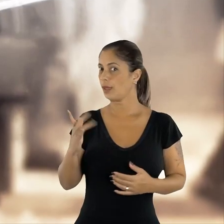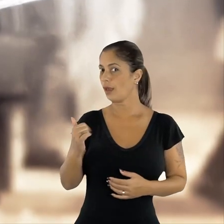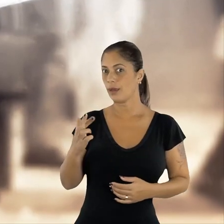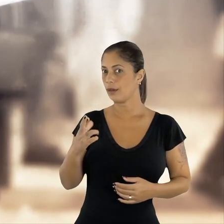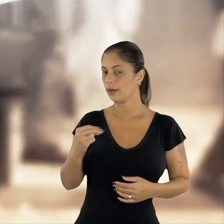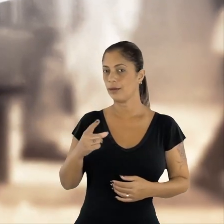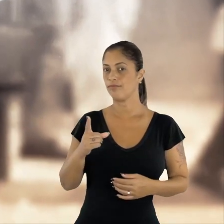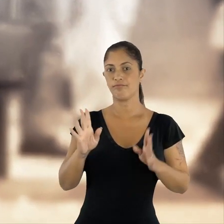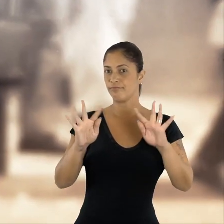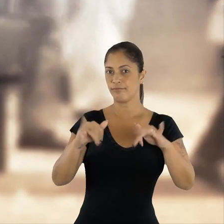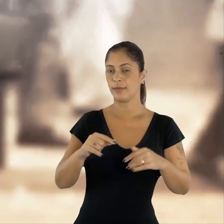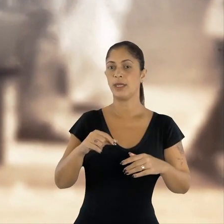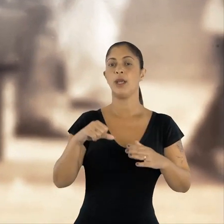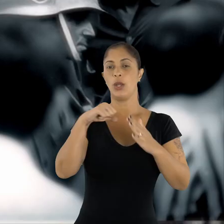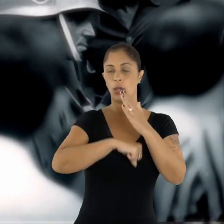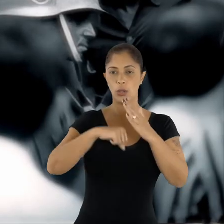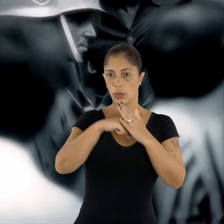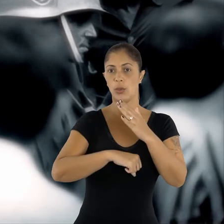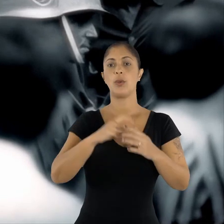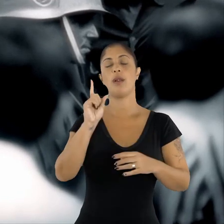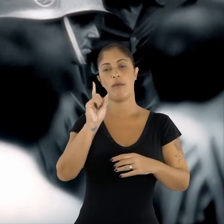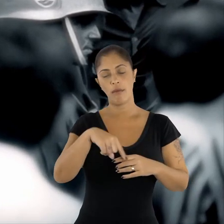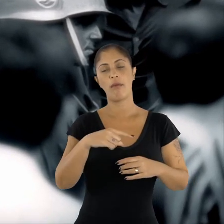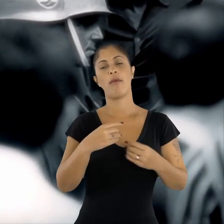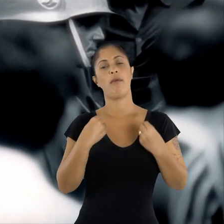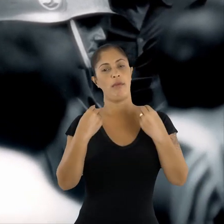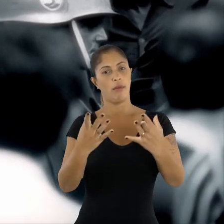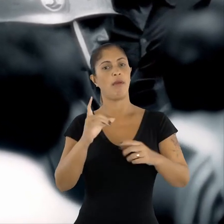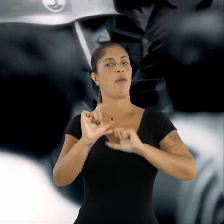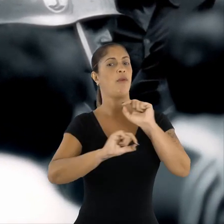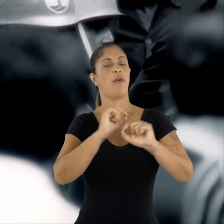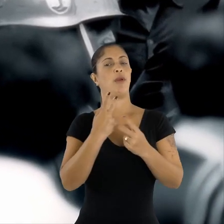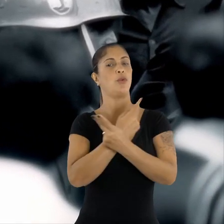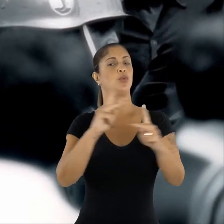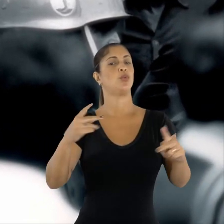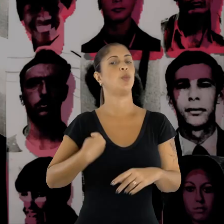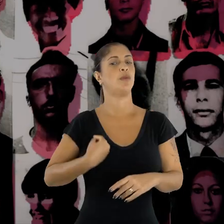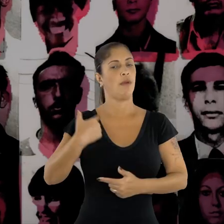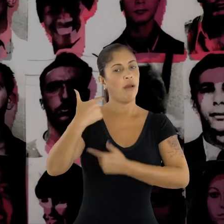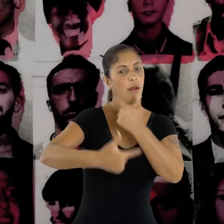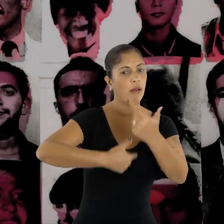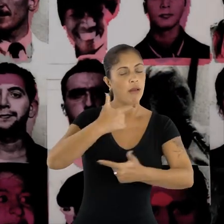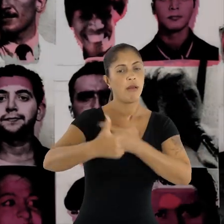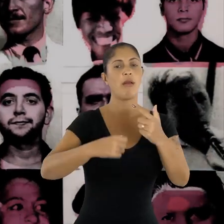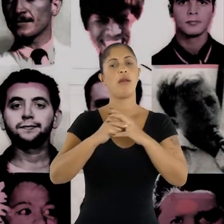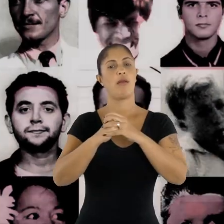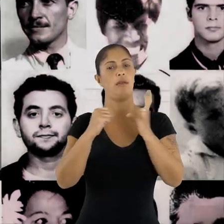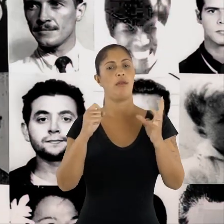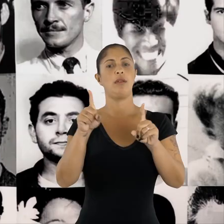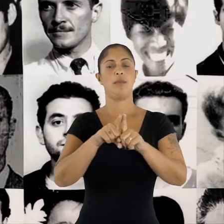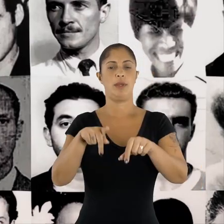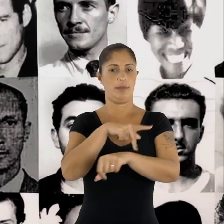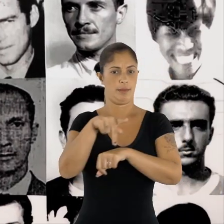que fomos derrotados, embora a luta tenha tido seu mérito e muita gente dado a sua vida pelo processo de